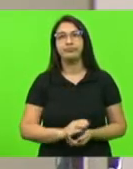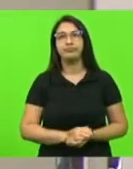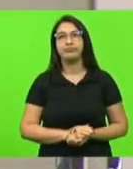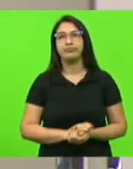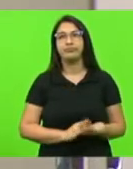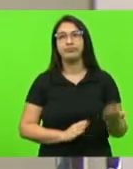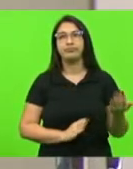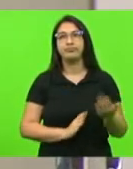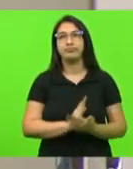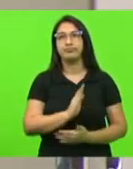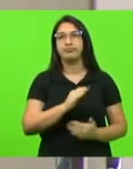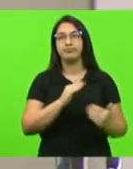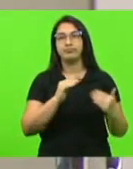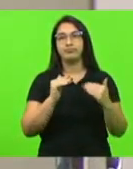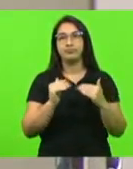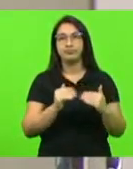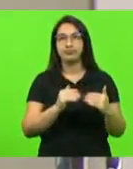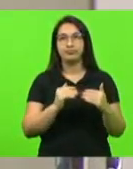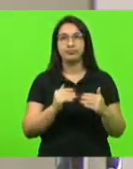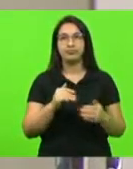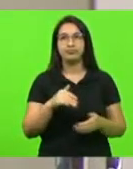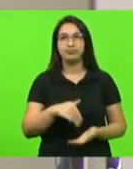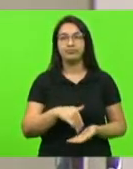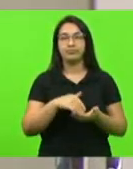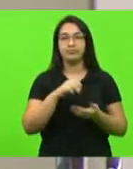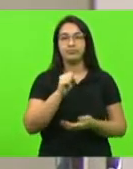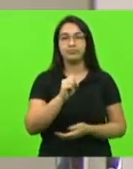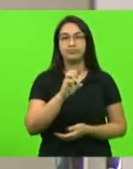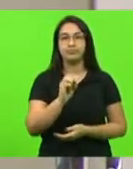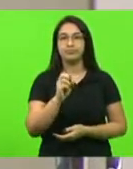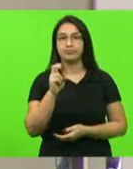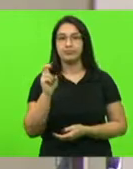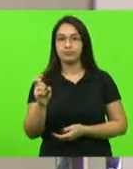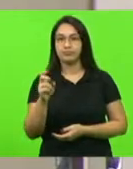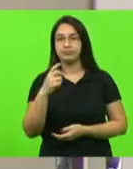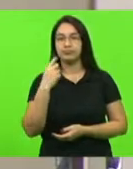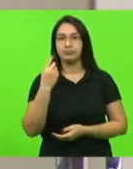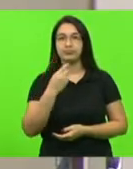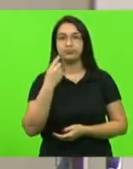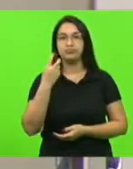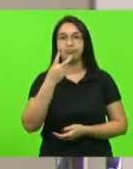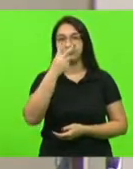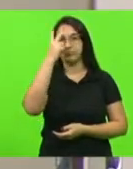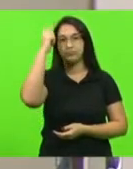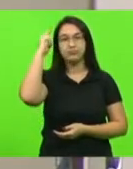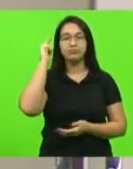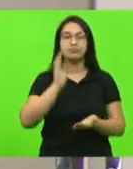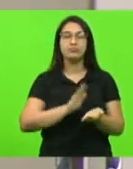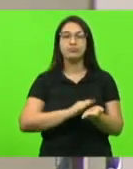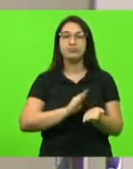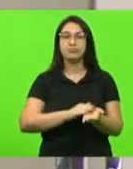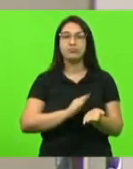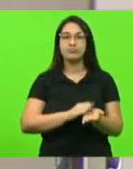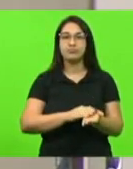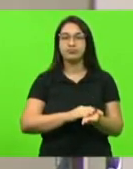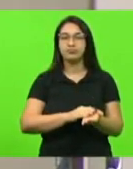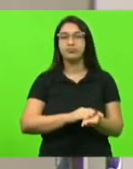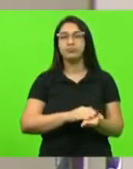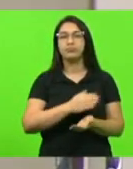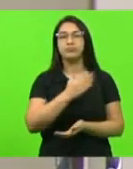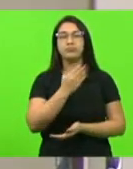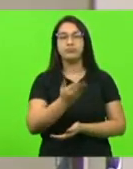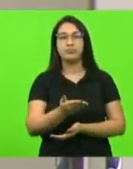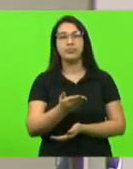encontra aprovado por unanimidade moção 805 autor deputado doutor Vicente Caro Preso manifestando aplauso da Associação Catarinense da pessoa